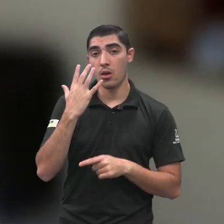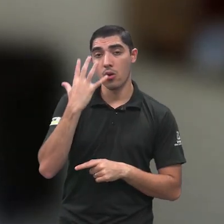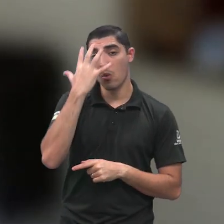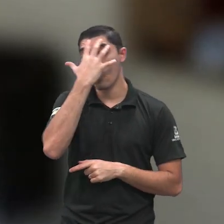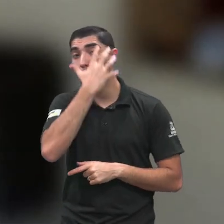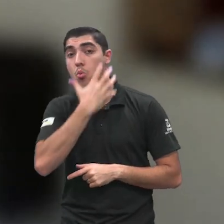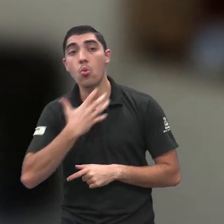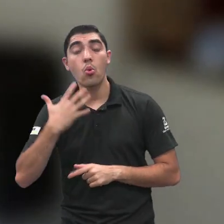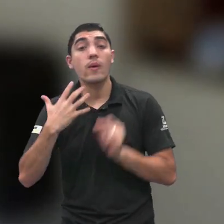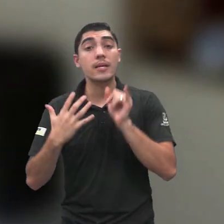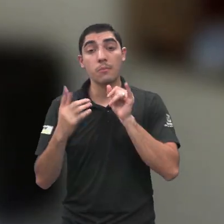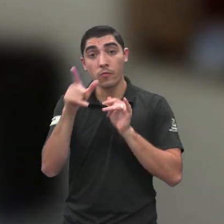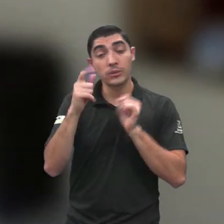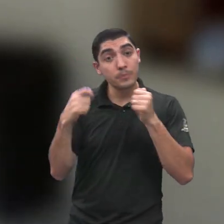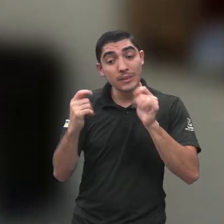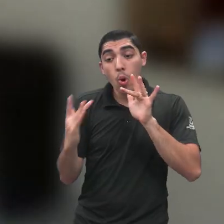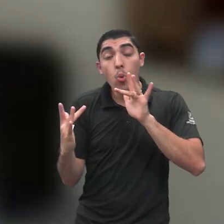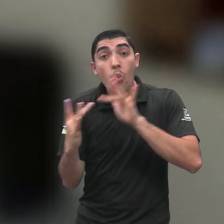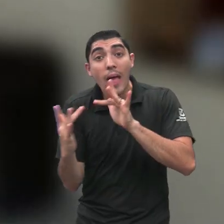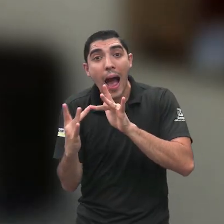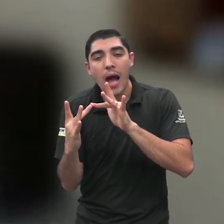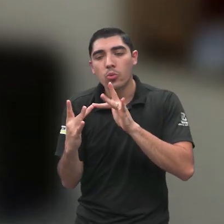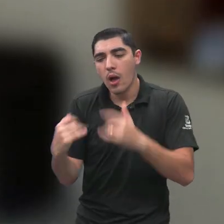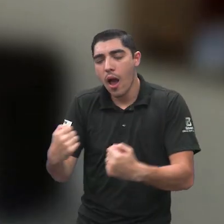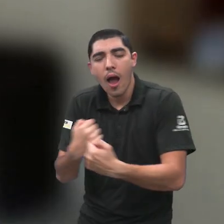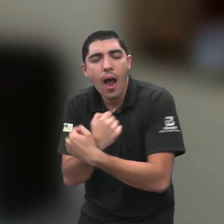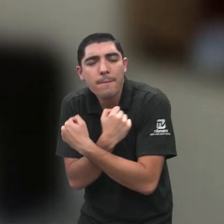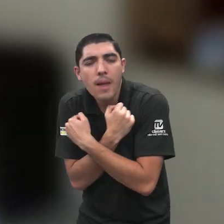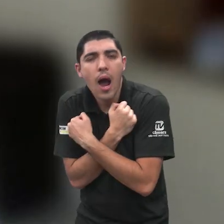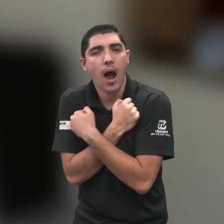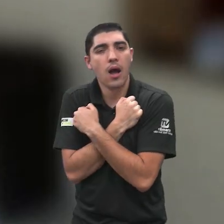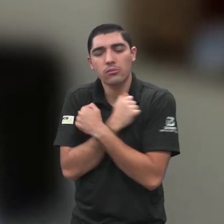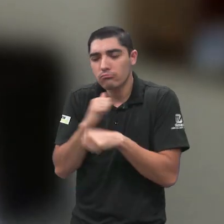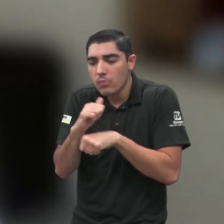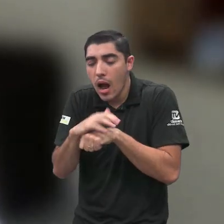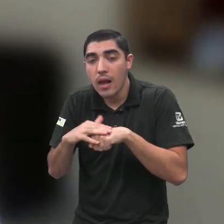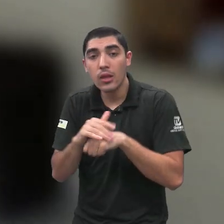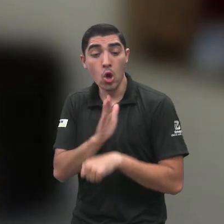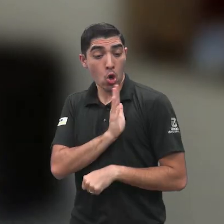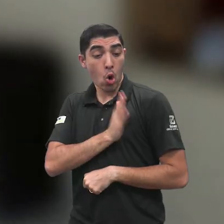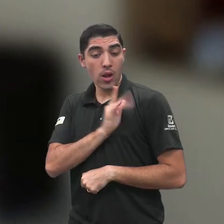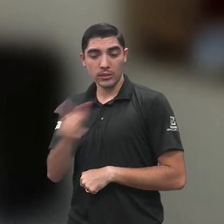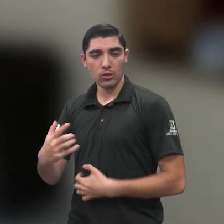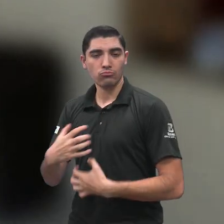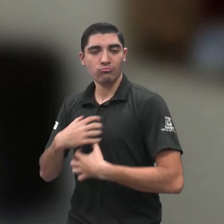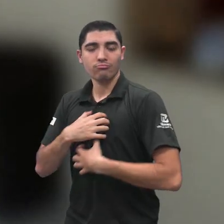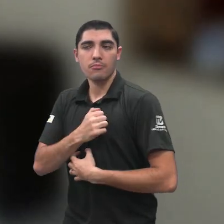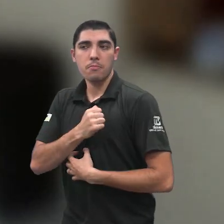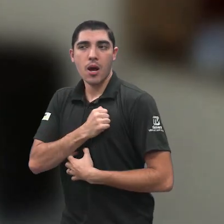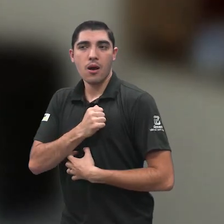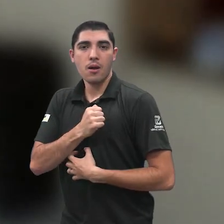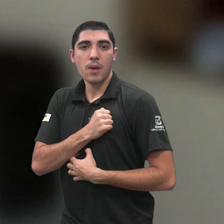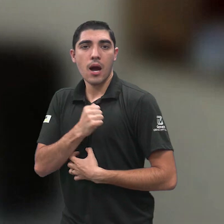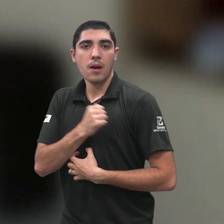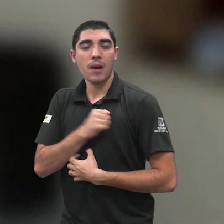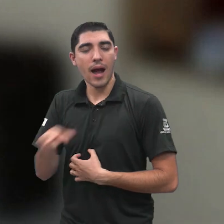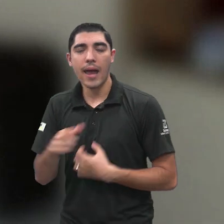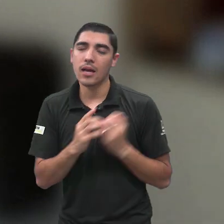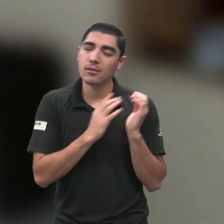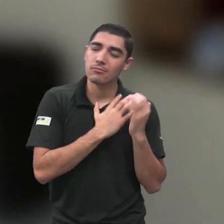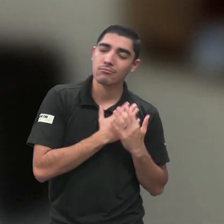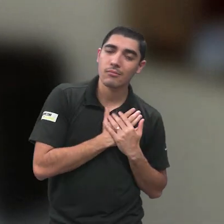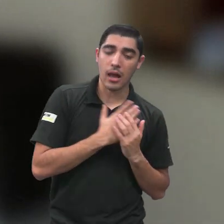contato físico, o abraço, o acalento, a batida do coração, o toque, são